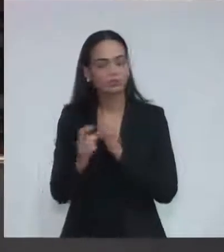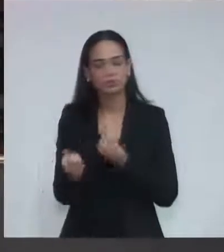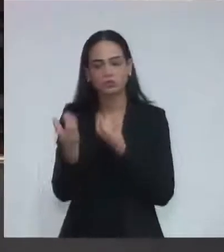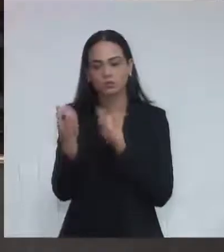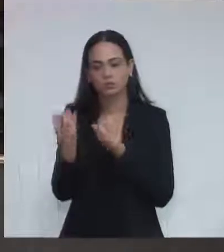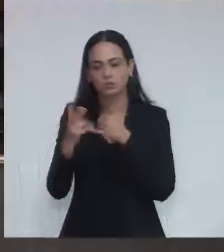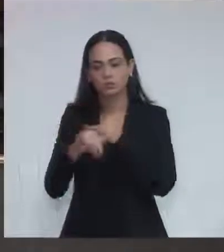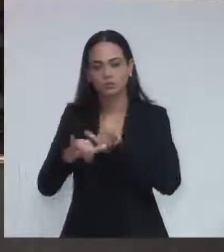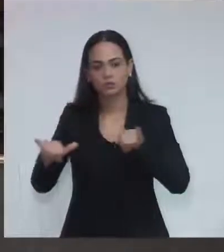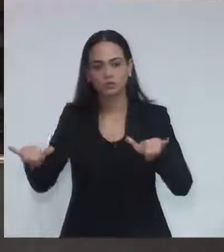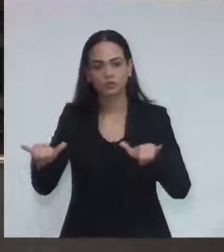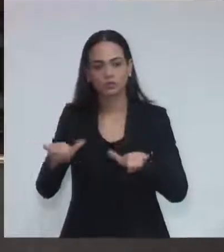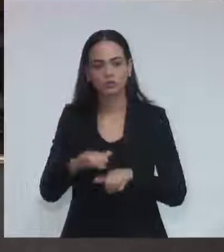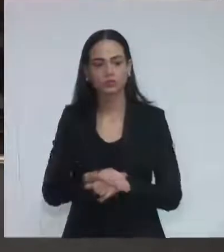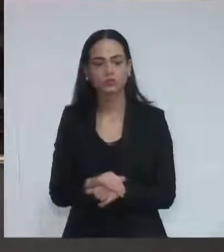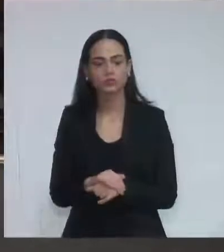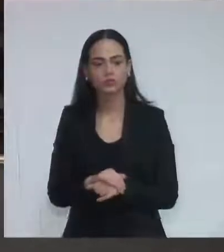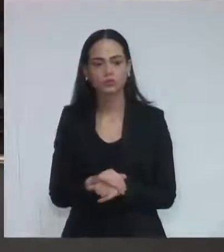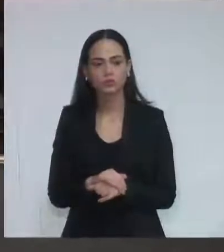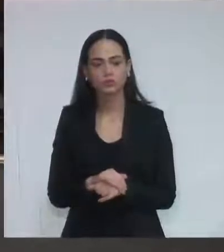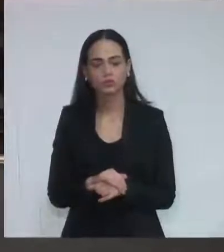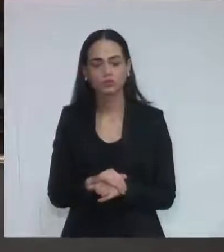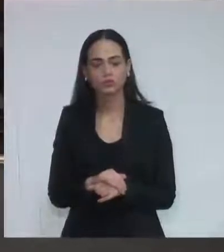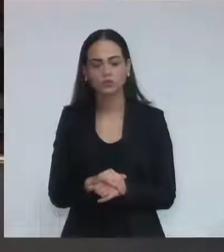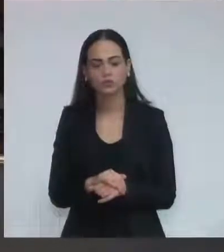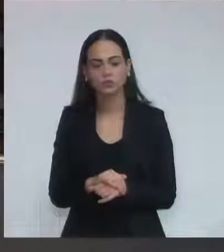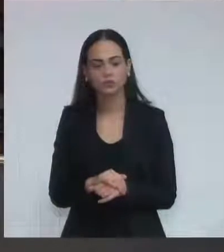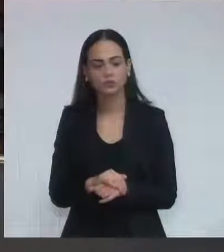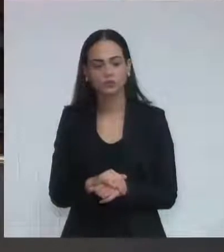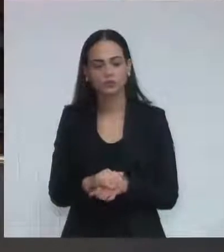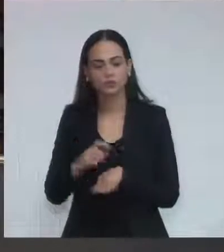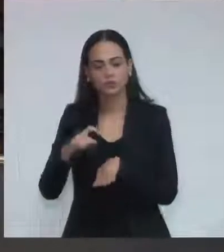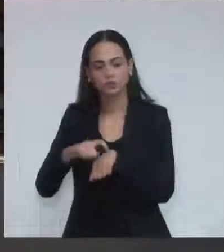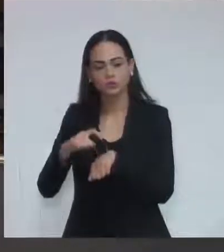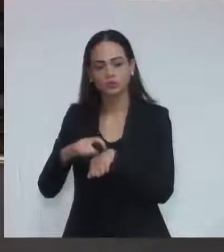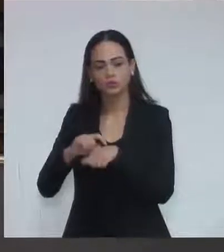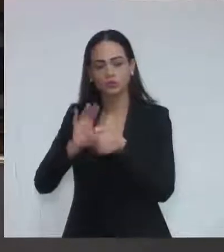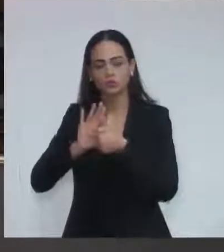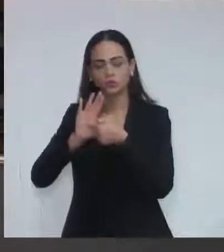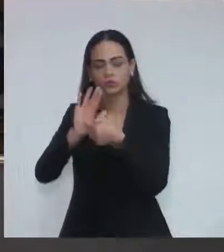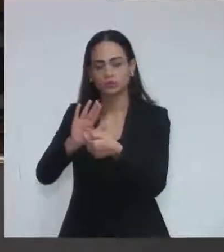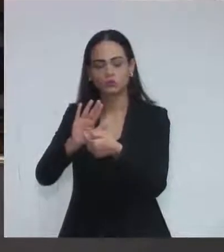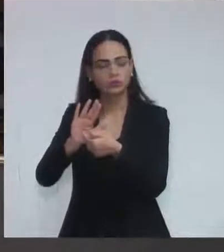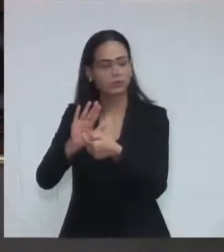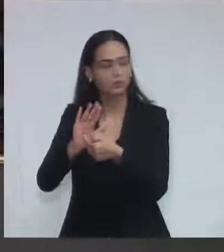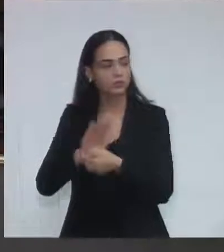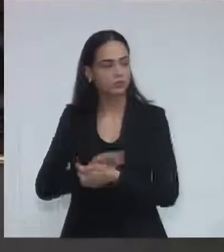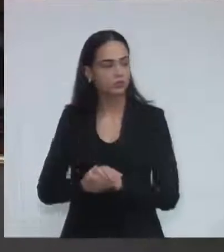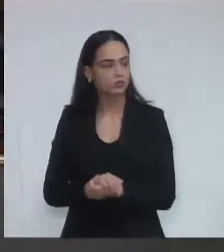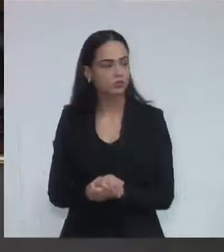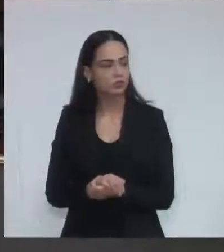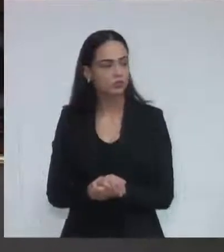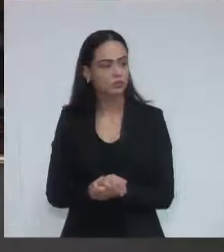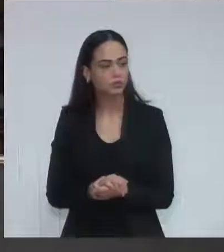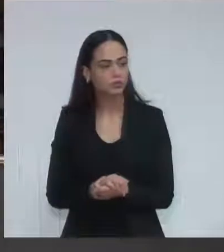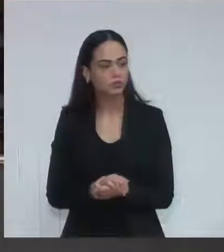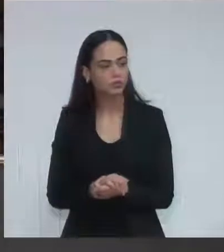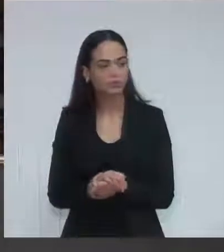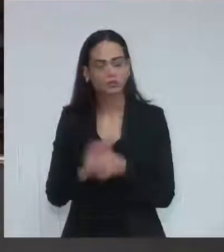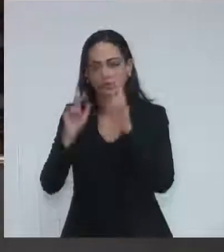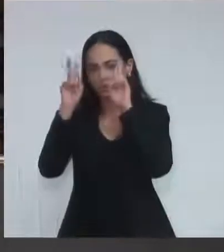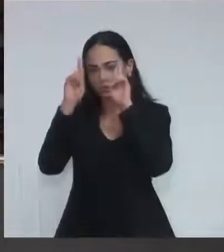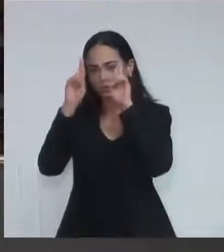legislação de acesso à informação pública. Ao tempo, renovo meus protestos de elevada estima e distinta